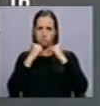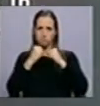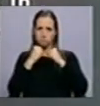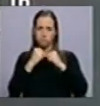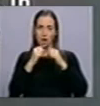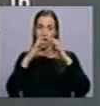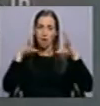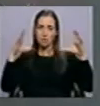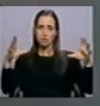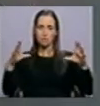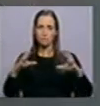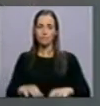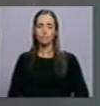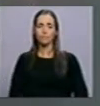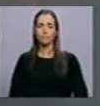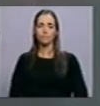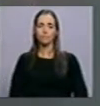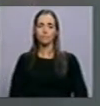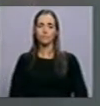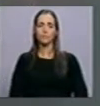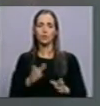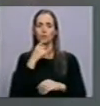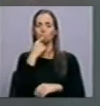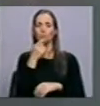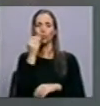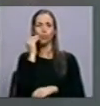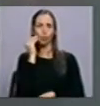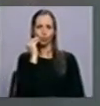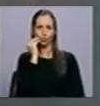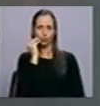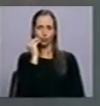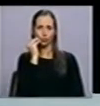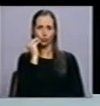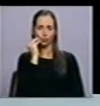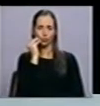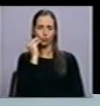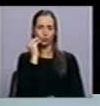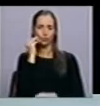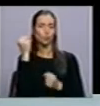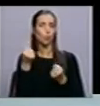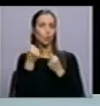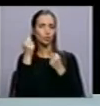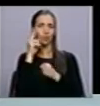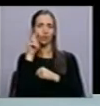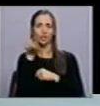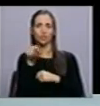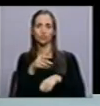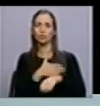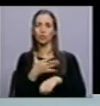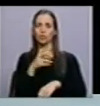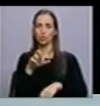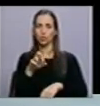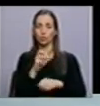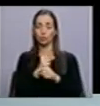muitíssimo grande. E os astrónomos então perguntaram, como é que os Herschel não conseguiram identificar isto no século XVIII? Porque era